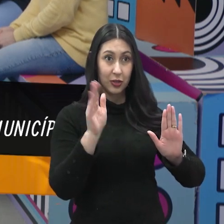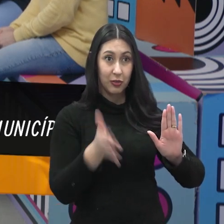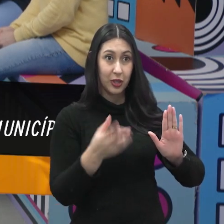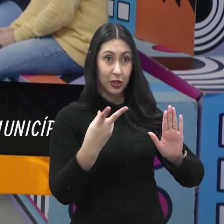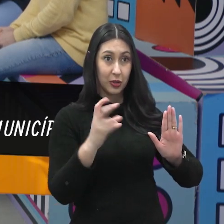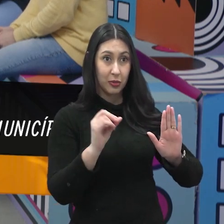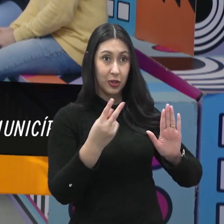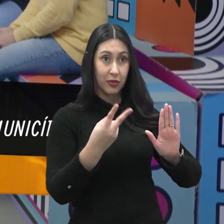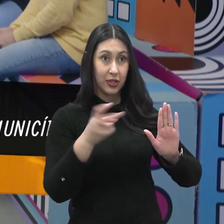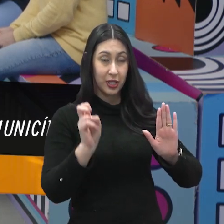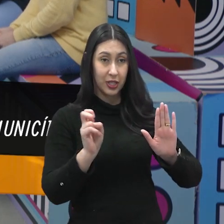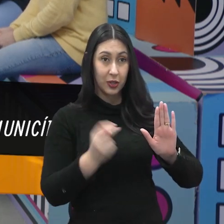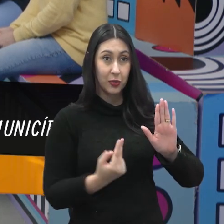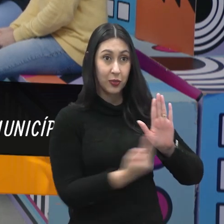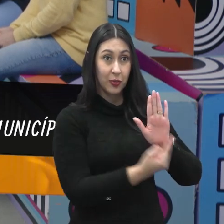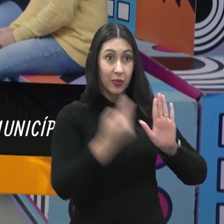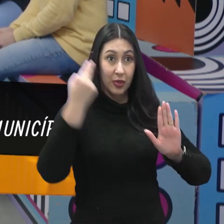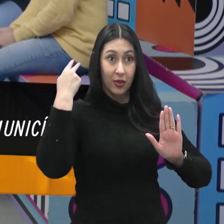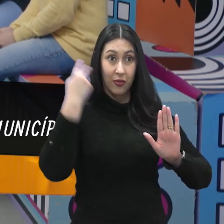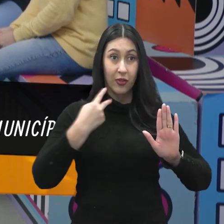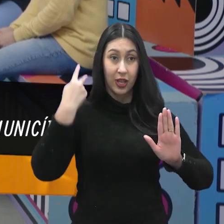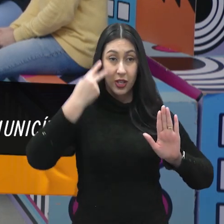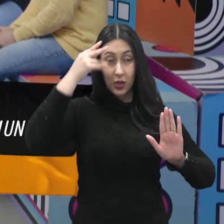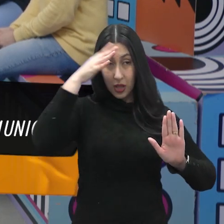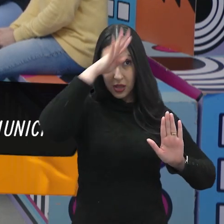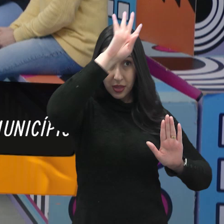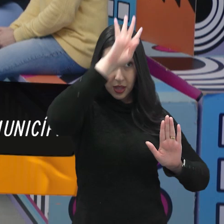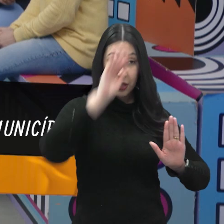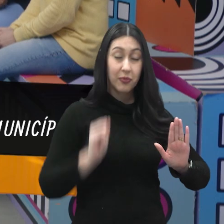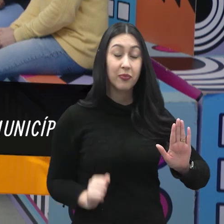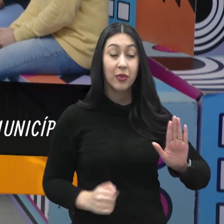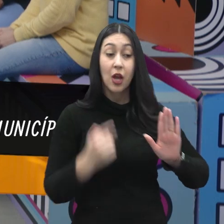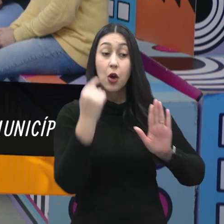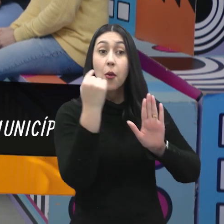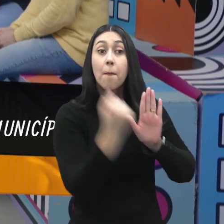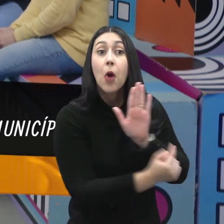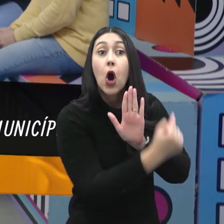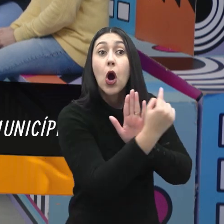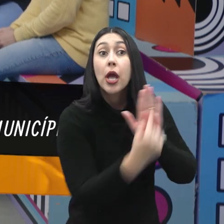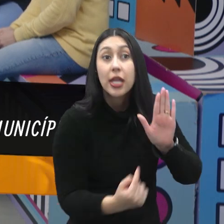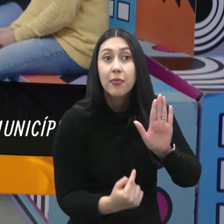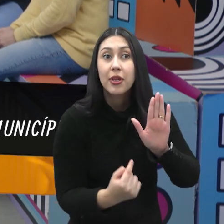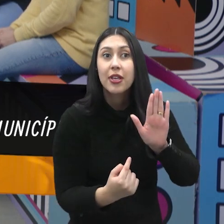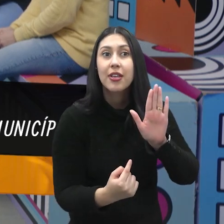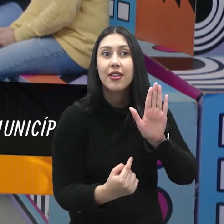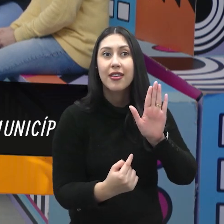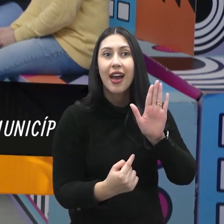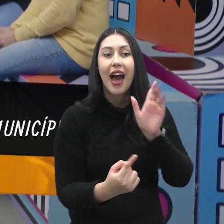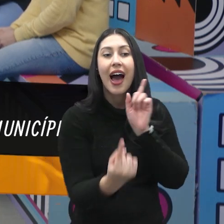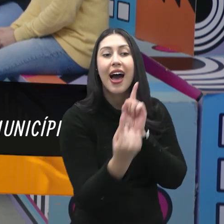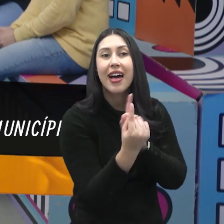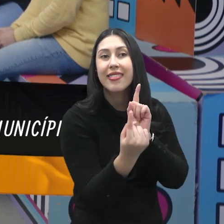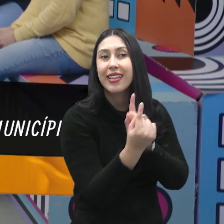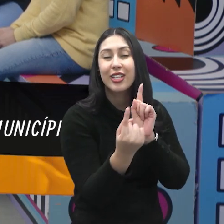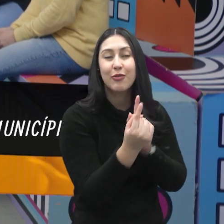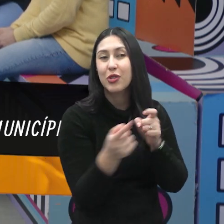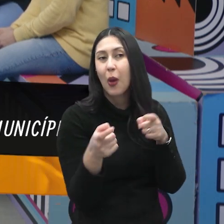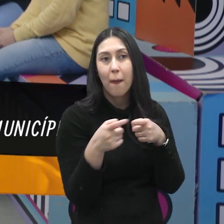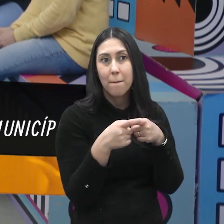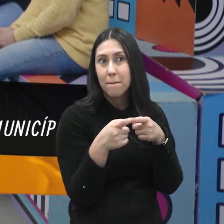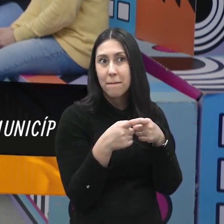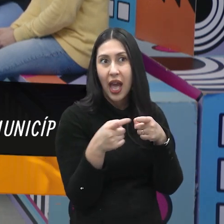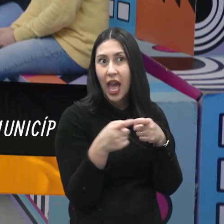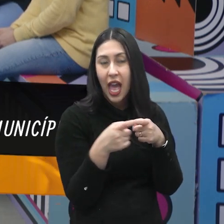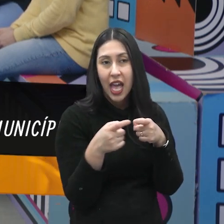287 de 2025, de autoria do vereador Sena. Né? Ele proíbe a simulação de atendimentos